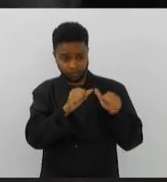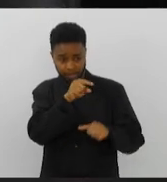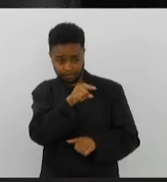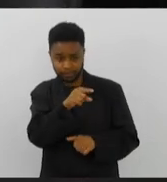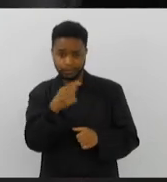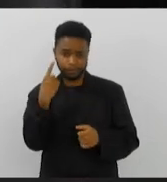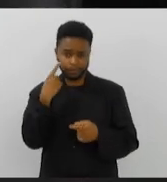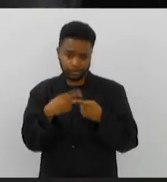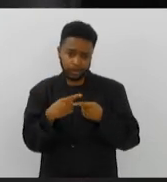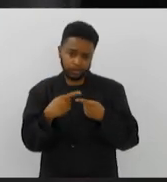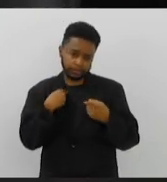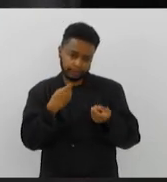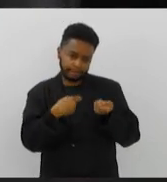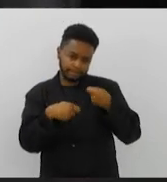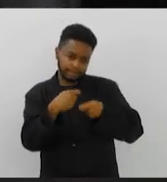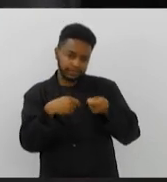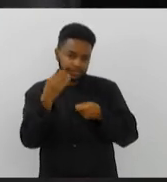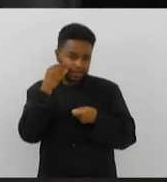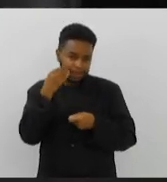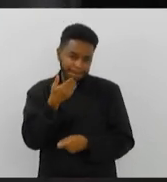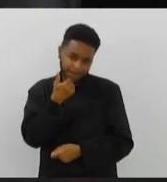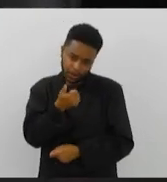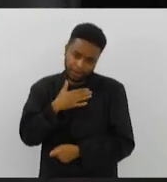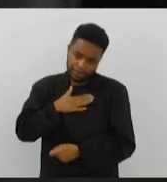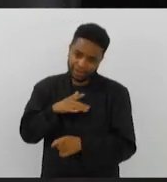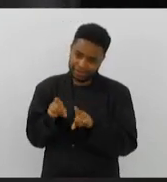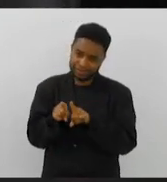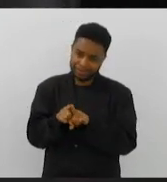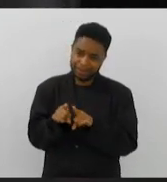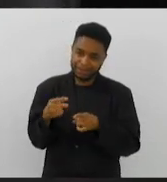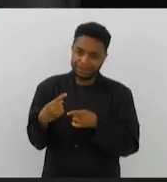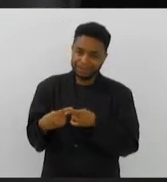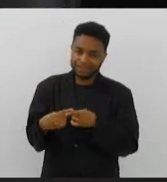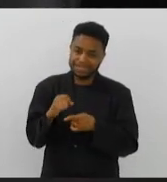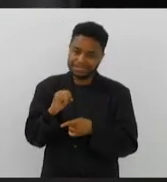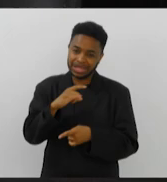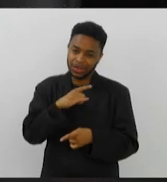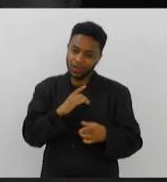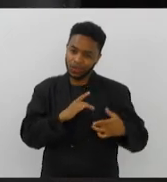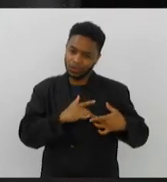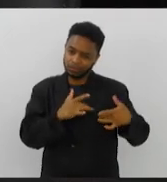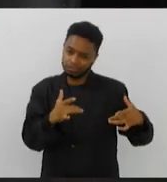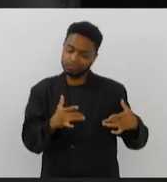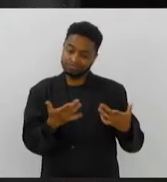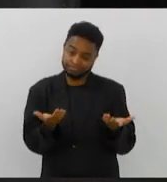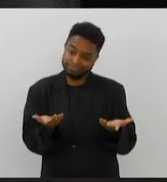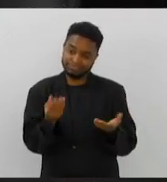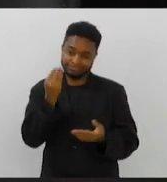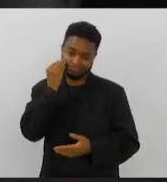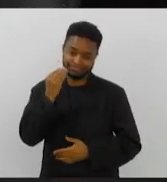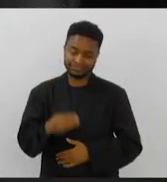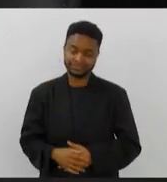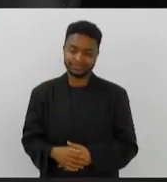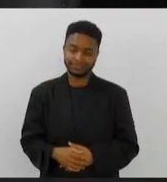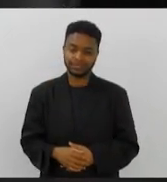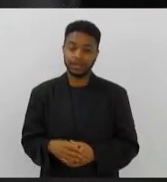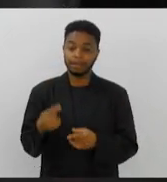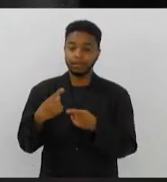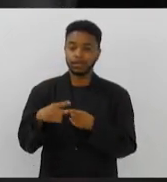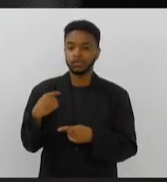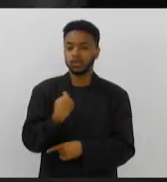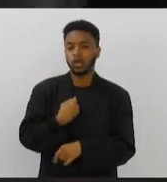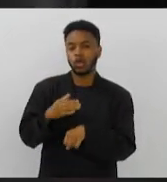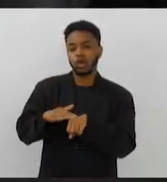poder negociar isso para tentar melhorar um pouco com também se ele ainda tá com esse coração todo né e a gente se fala muito